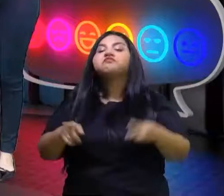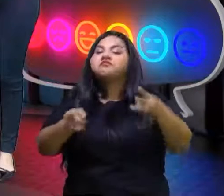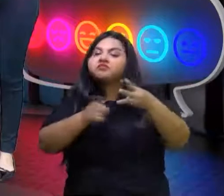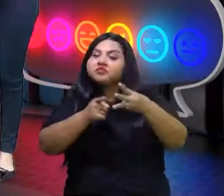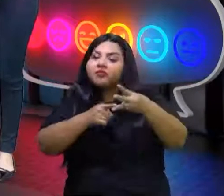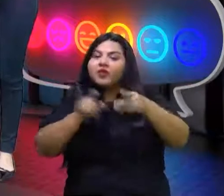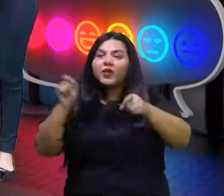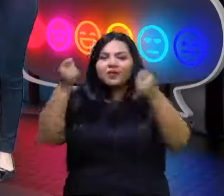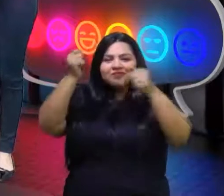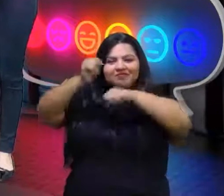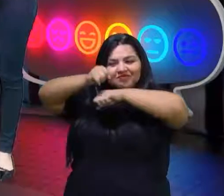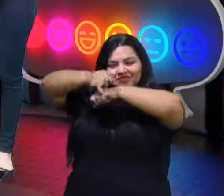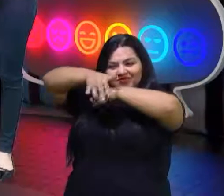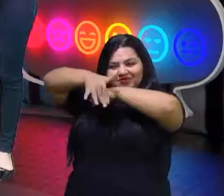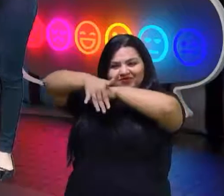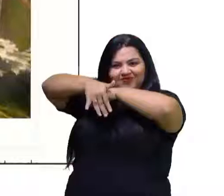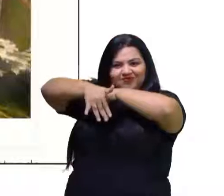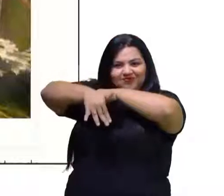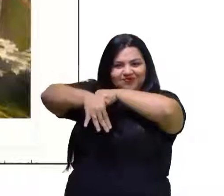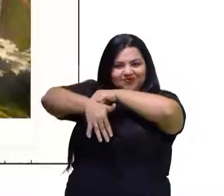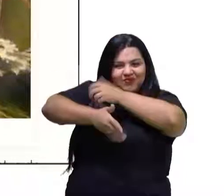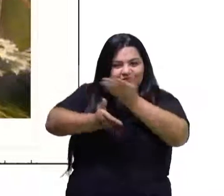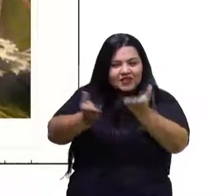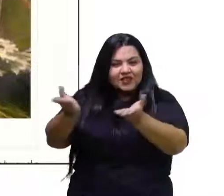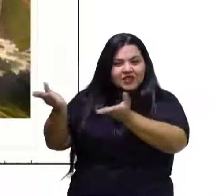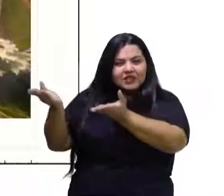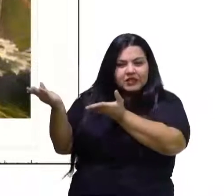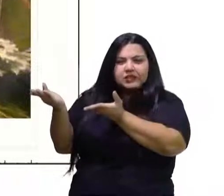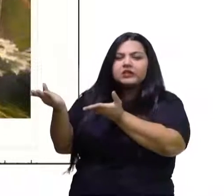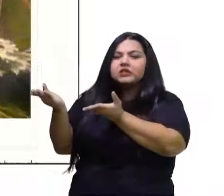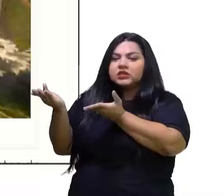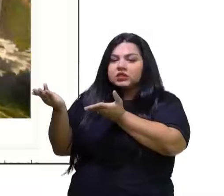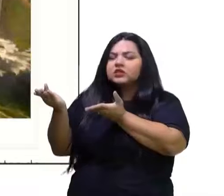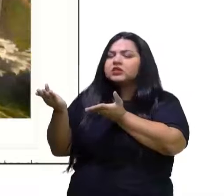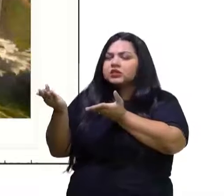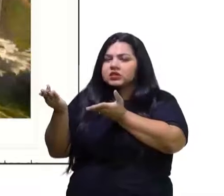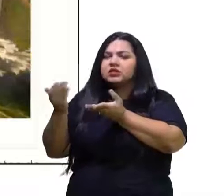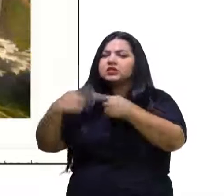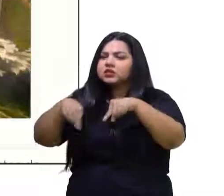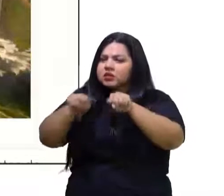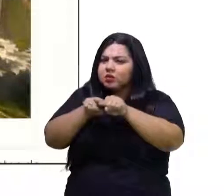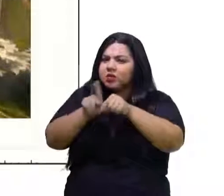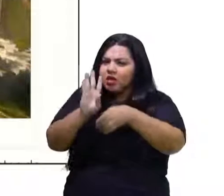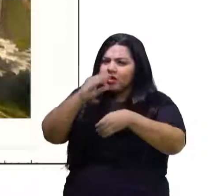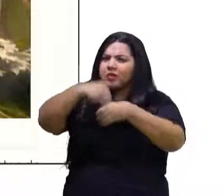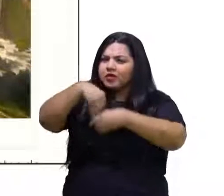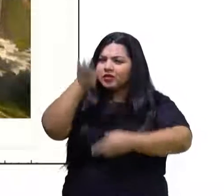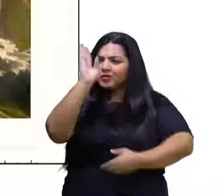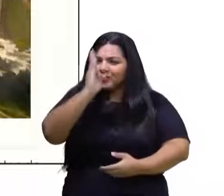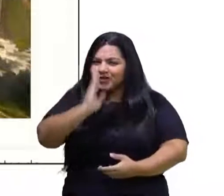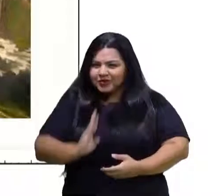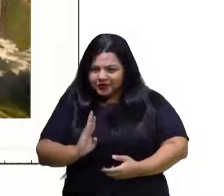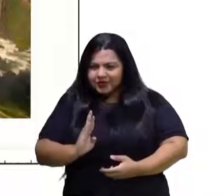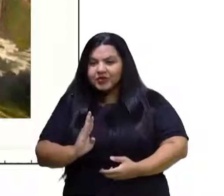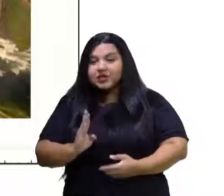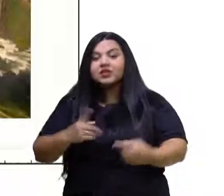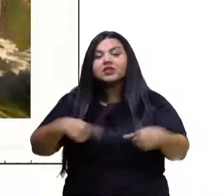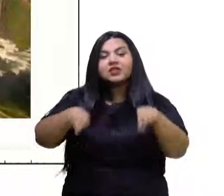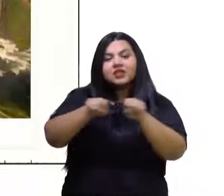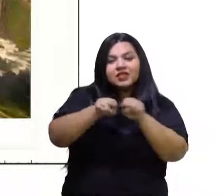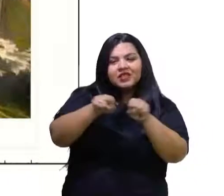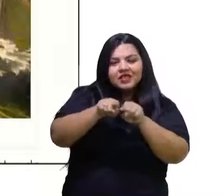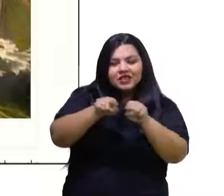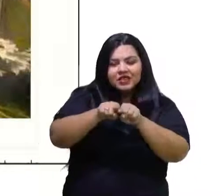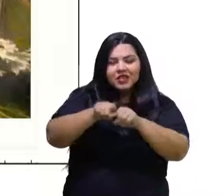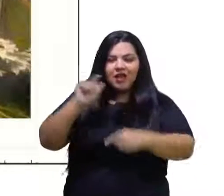do Iguaçu, como vocês podem observar aí na imagem. E as cataratas, elas também estão presentes no Brasil e também